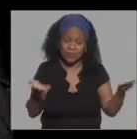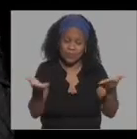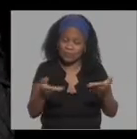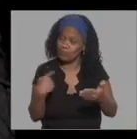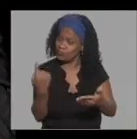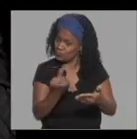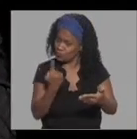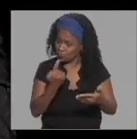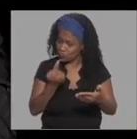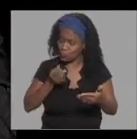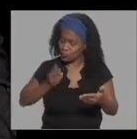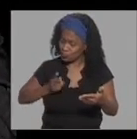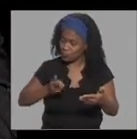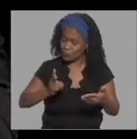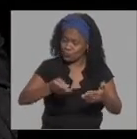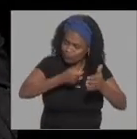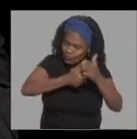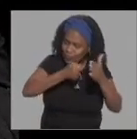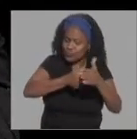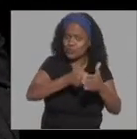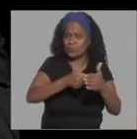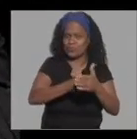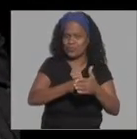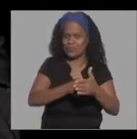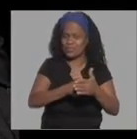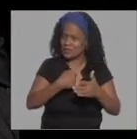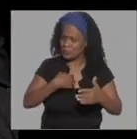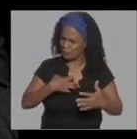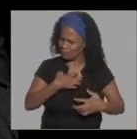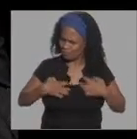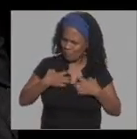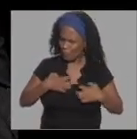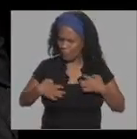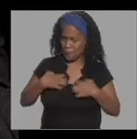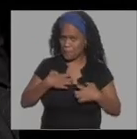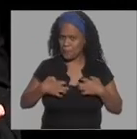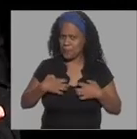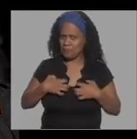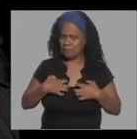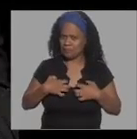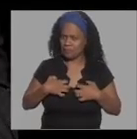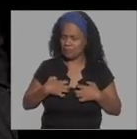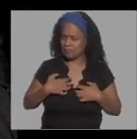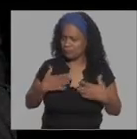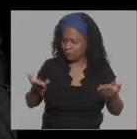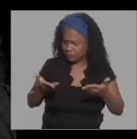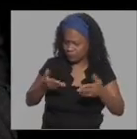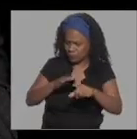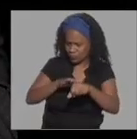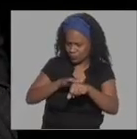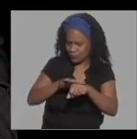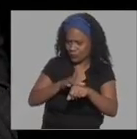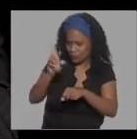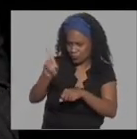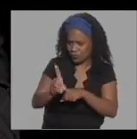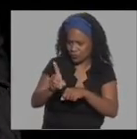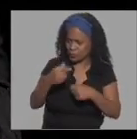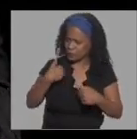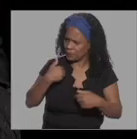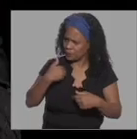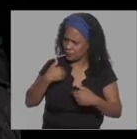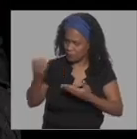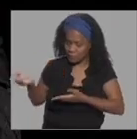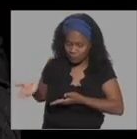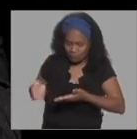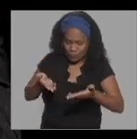gente luta né isso pra mim mexe muito me coloca me até falei com o diretor esses dias o ricardo me